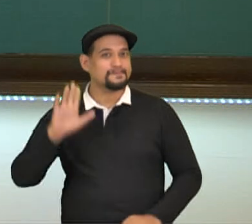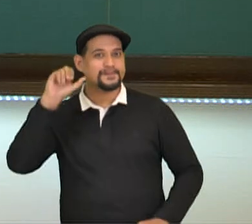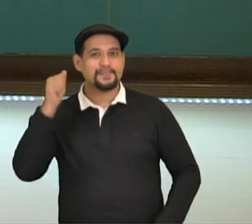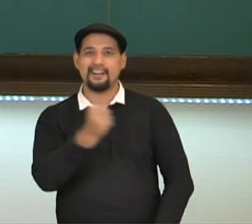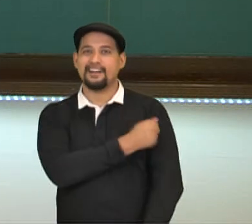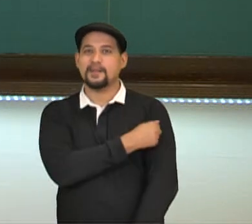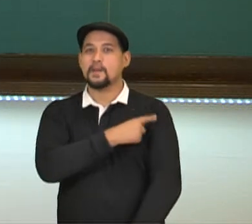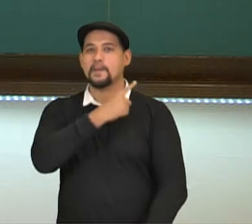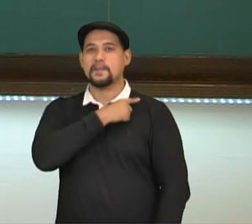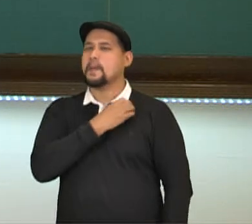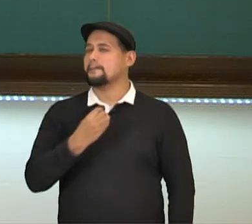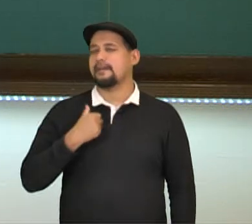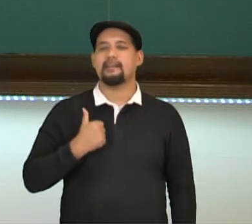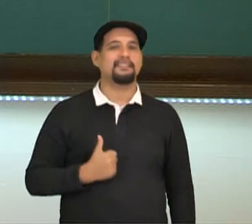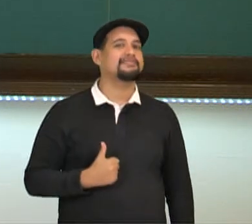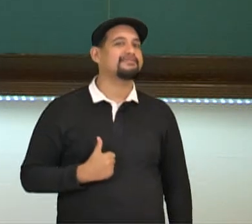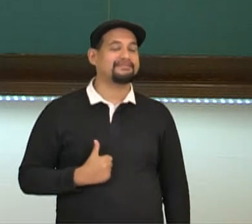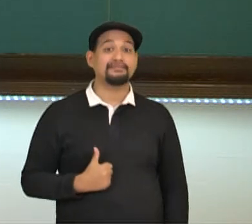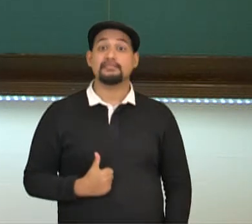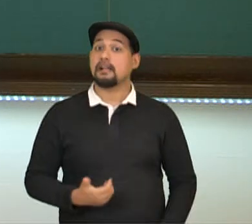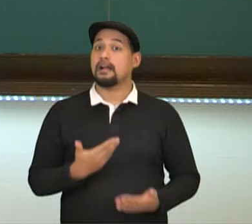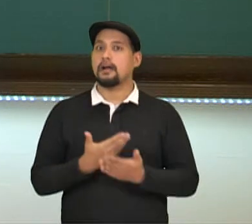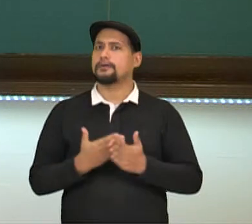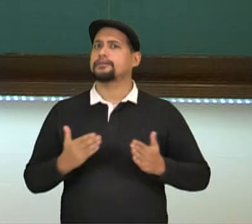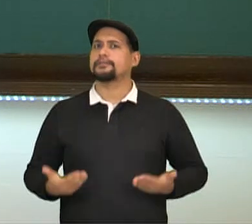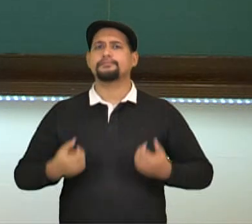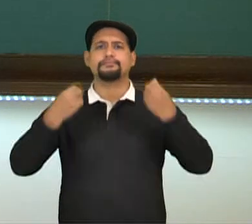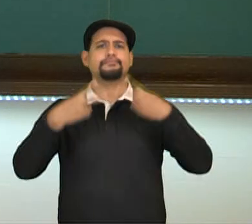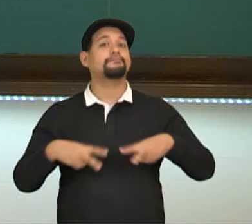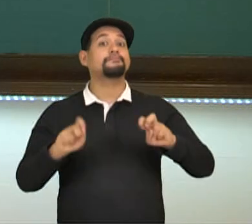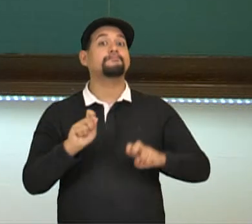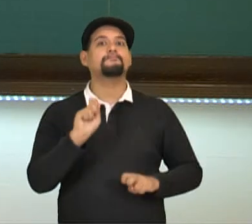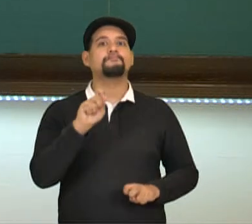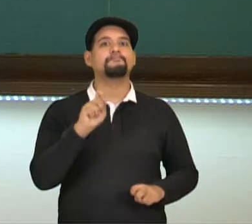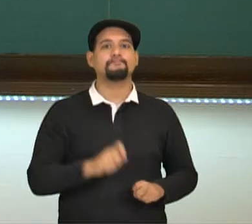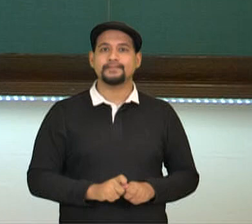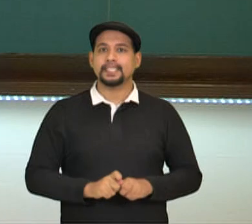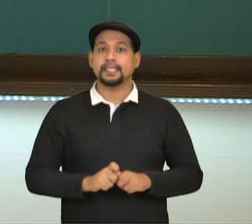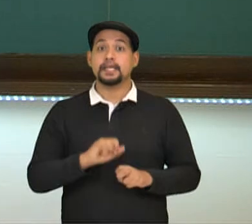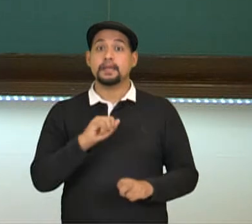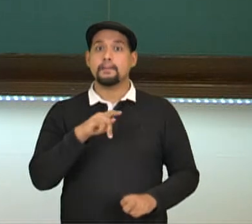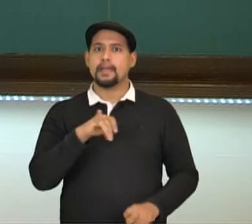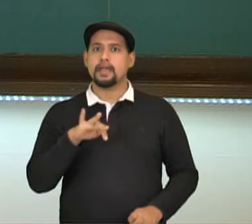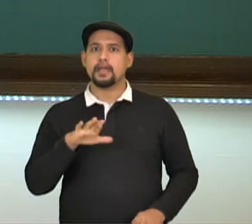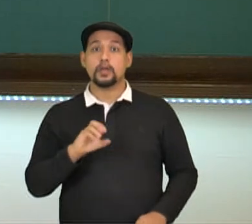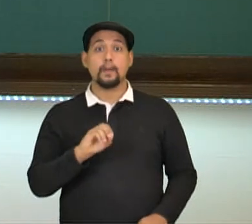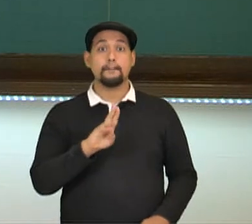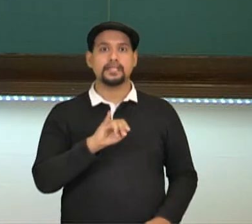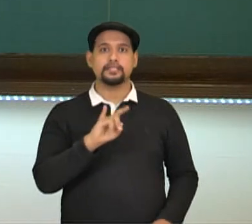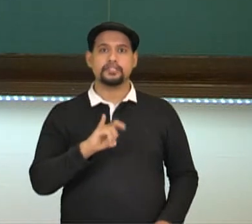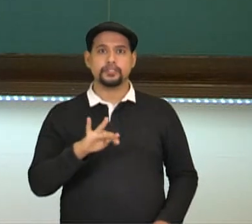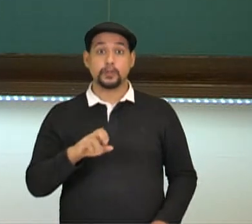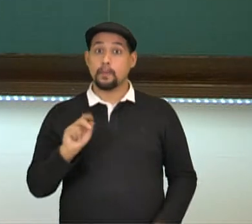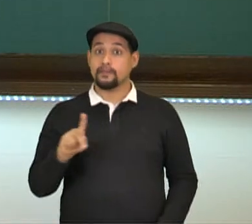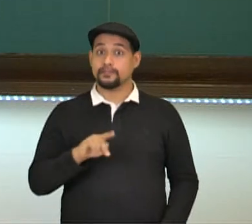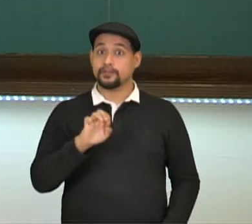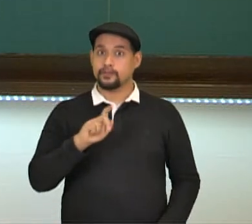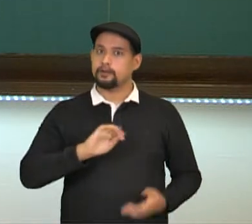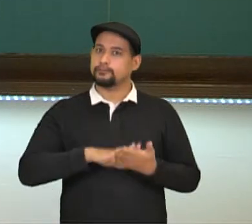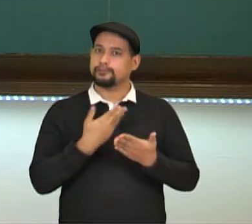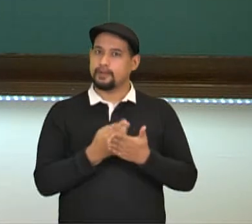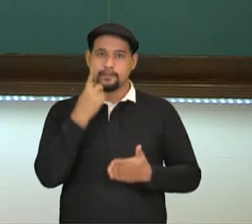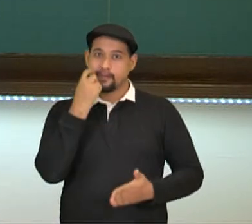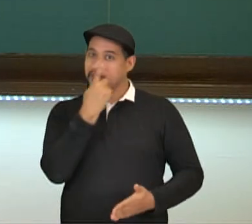Olá, estudantes da primeira série, tudo bem? Nessa aula nós vamos falar sobre o Império Bizantino. Eu sou o professor Eduardo, estou aqui com o nosso